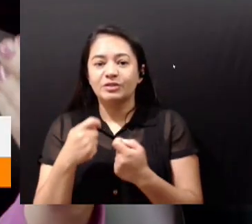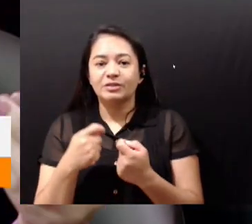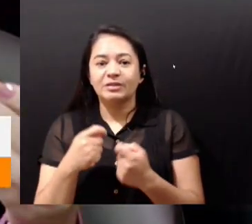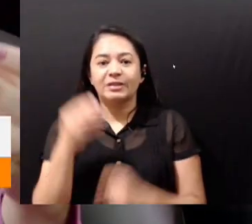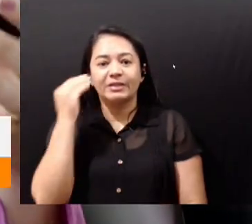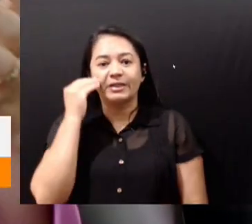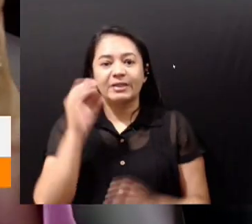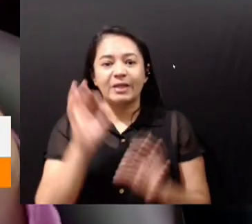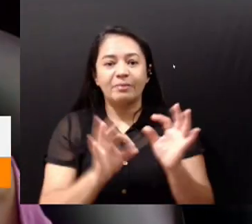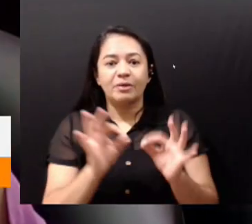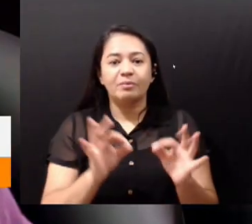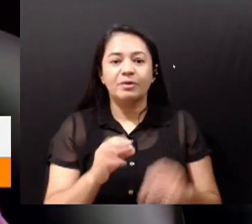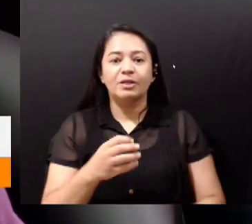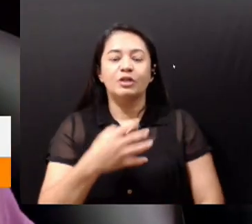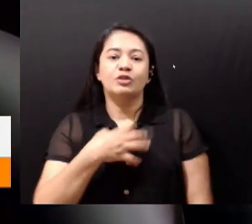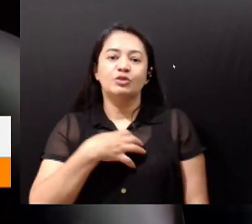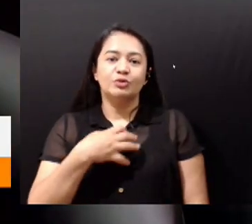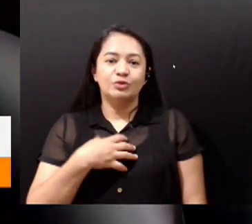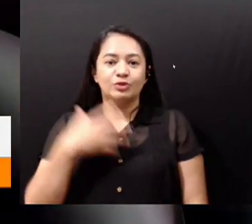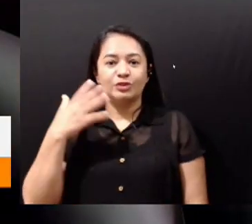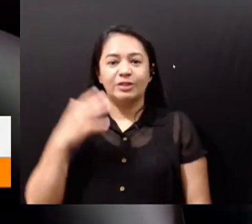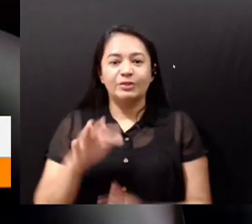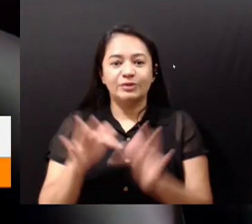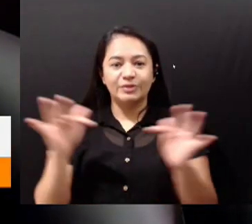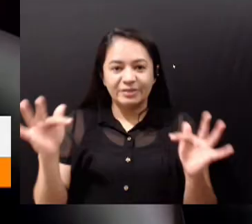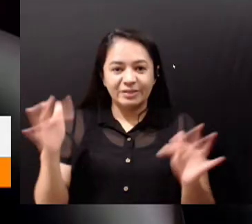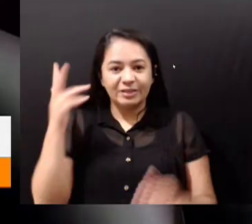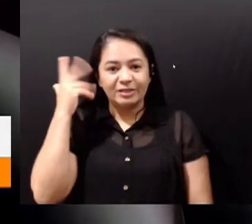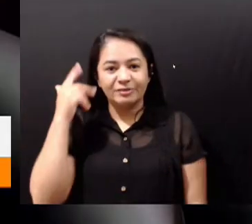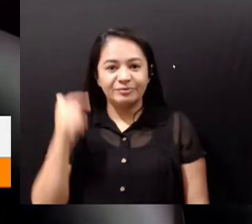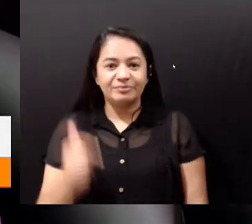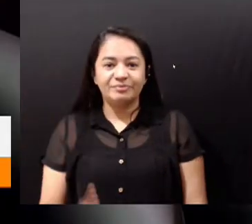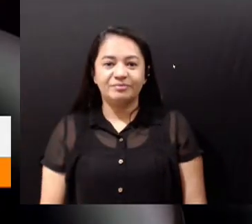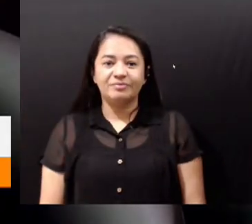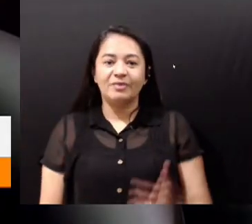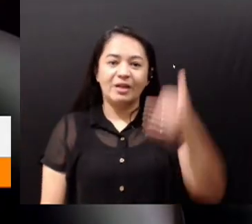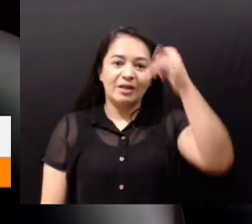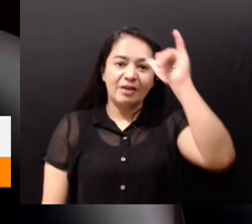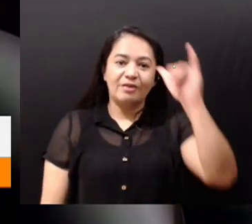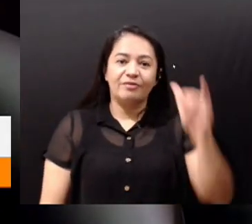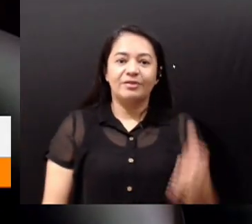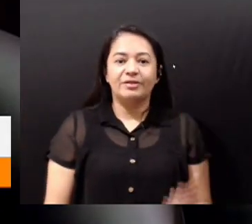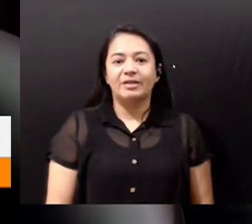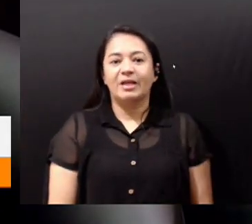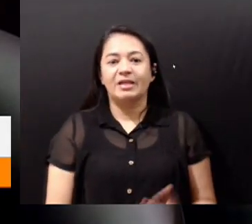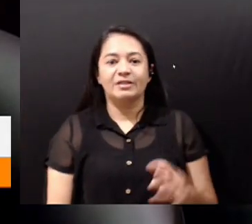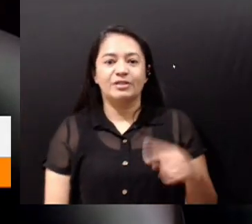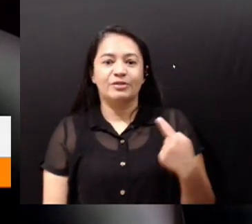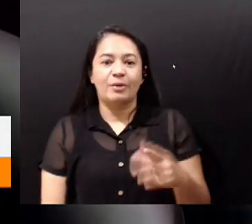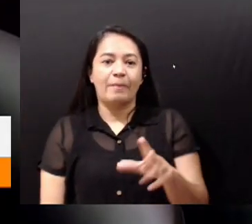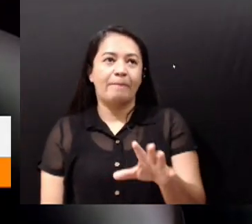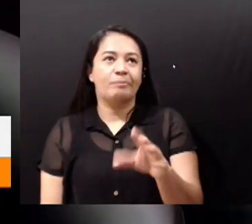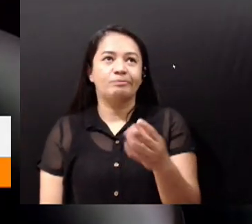in natura e usar alimentos minimamente processados. Às vezes a gente pega, tipo,